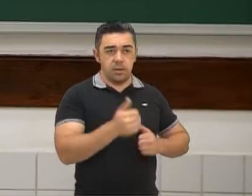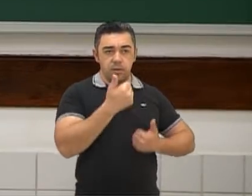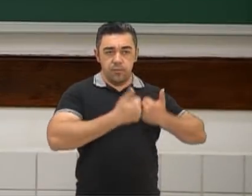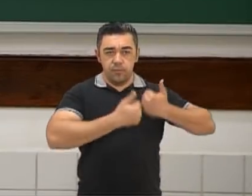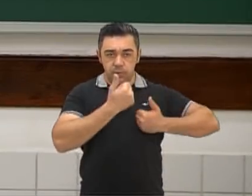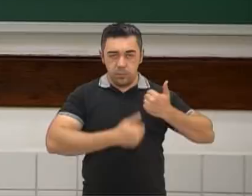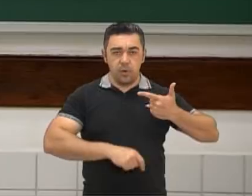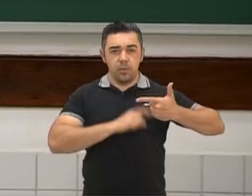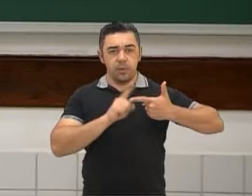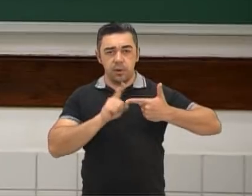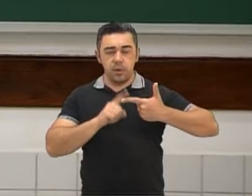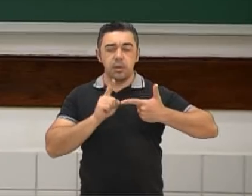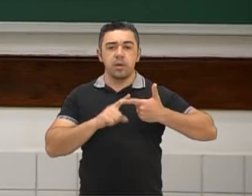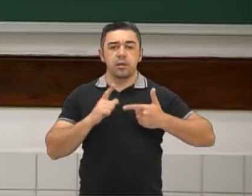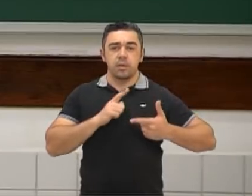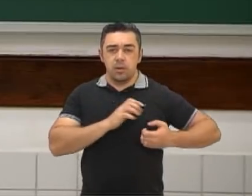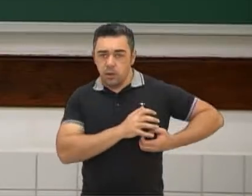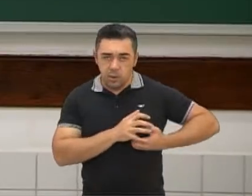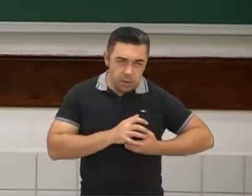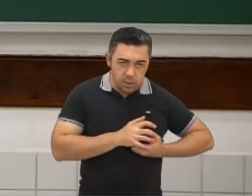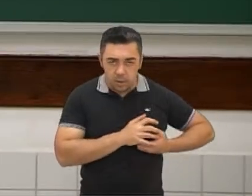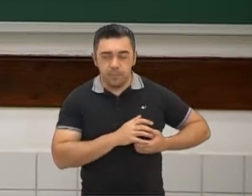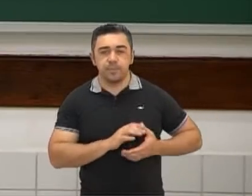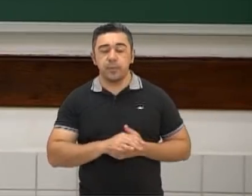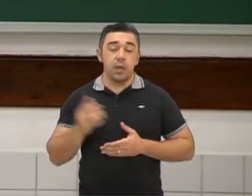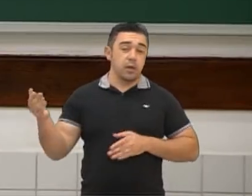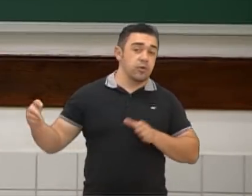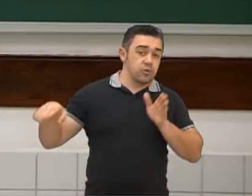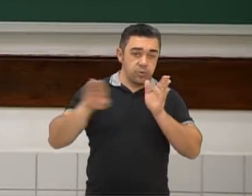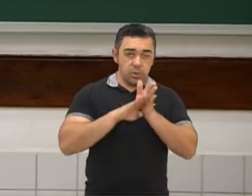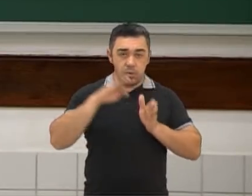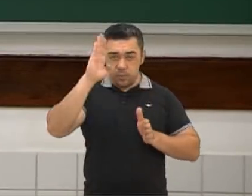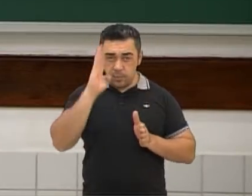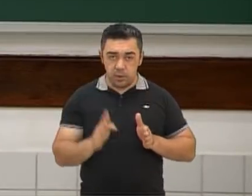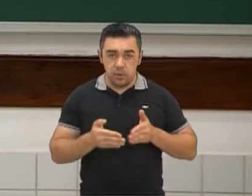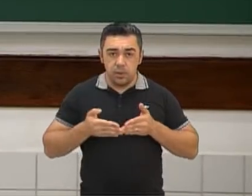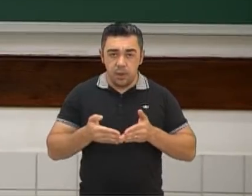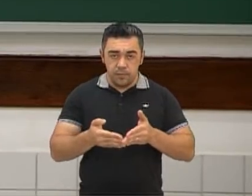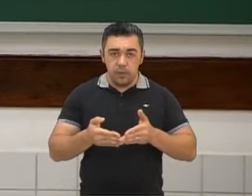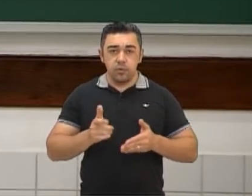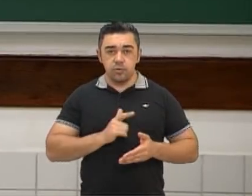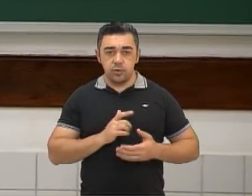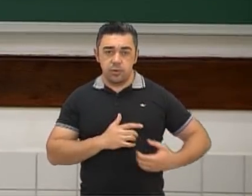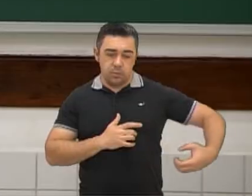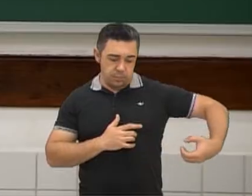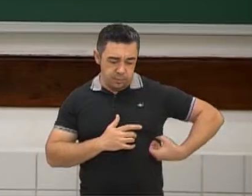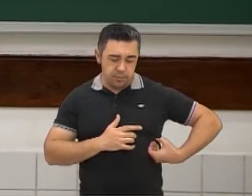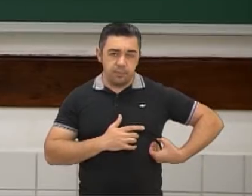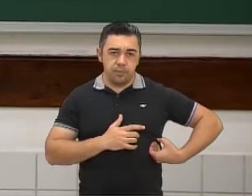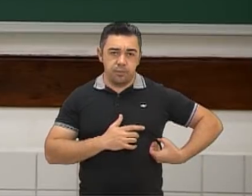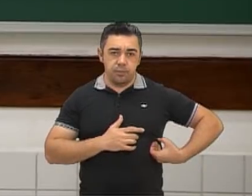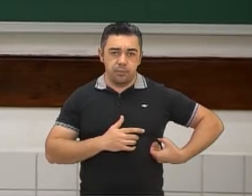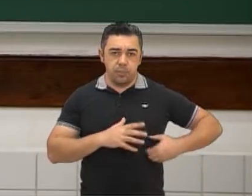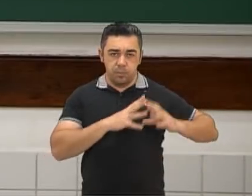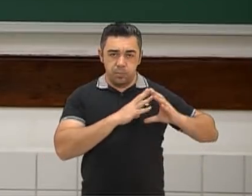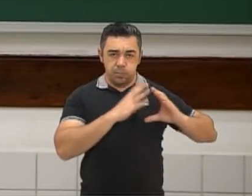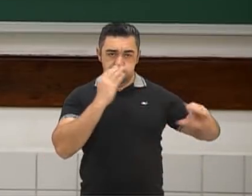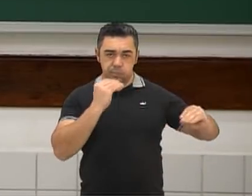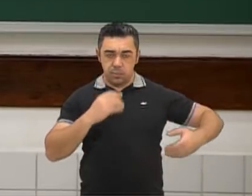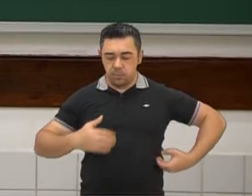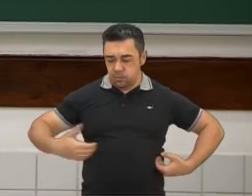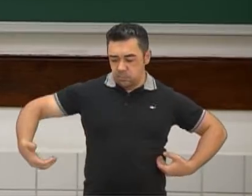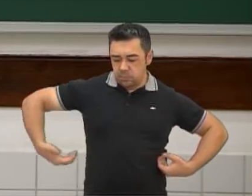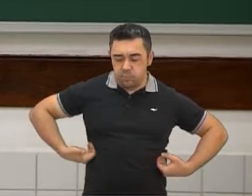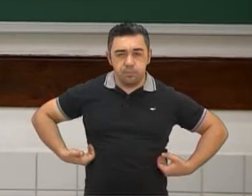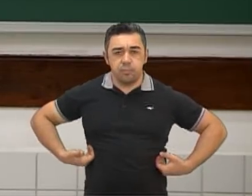futebol e o rugby, desceu, né, do navio, na época, segurando uma bola de rugby de um lado e uma bola de